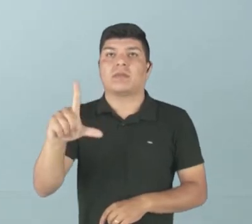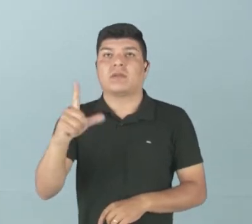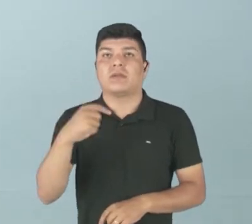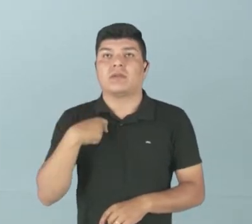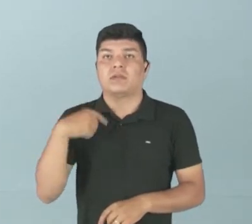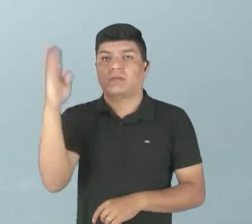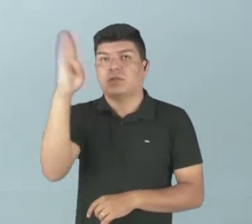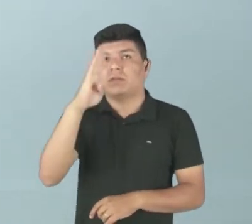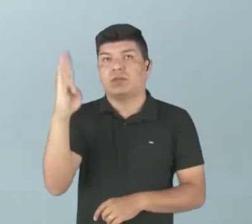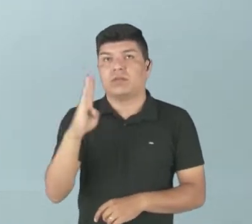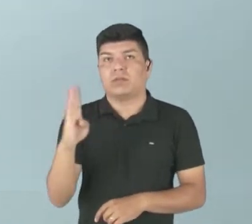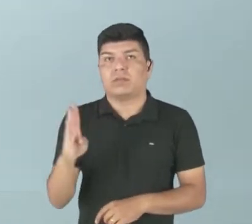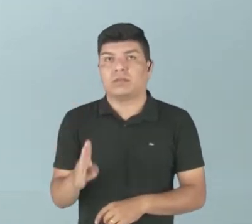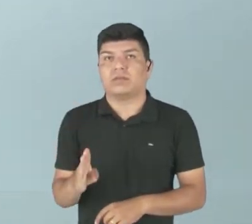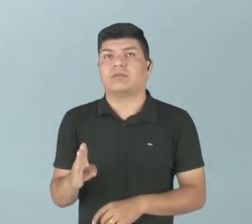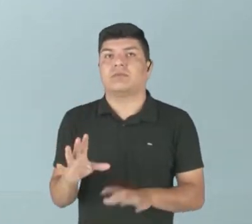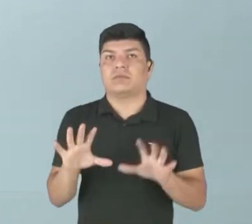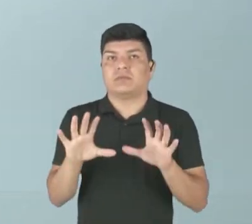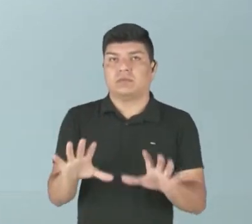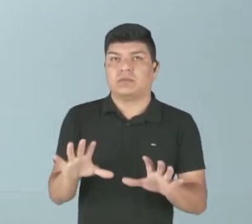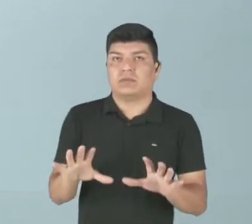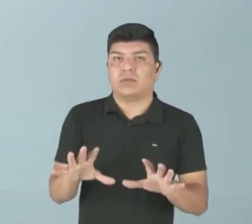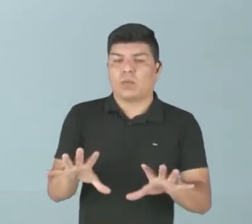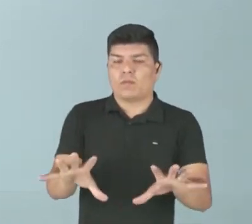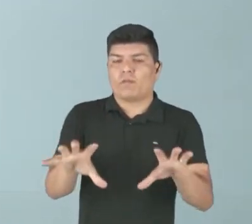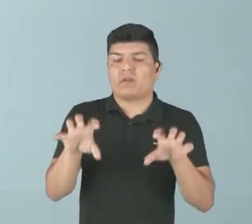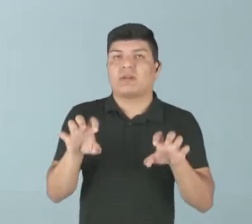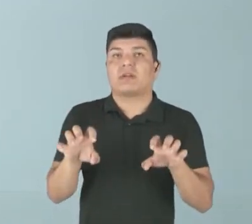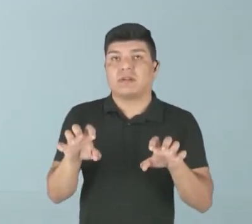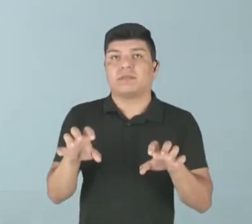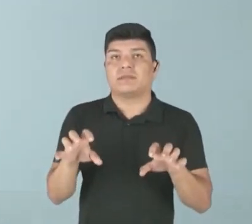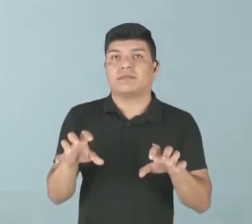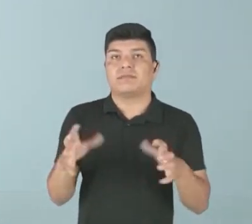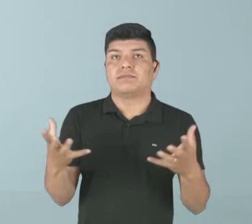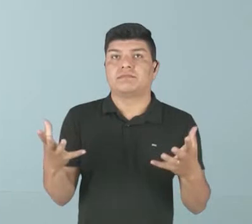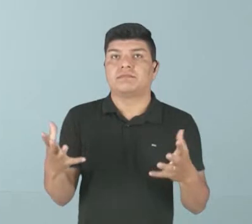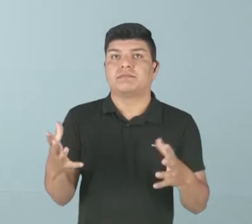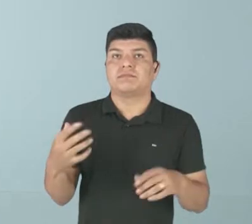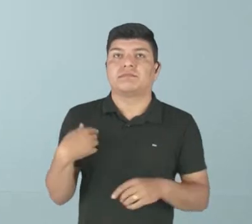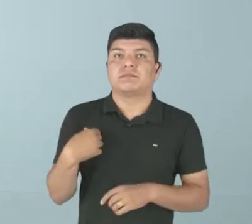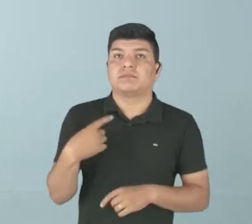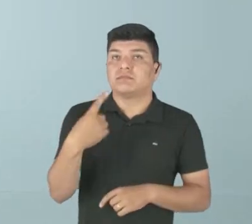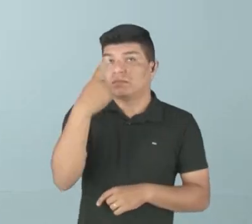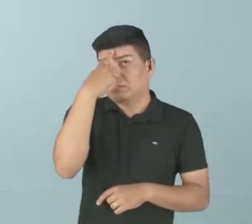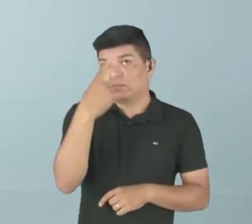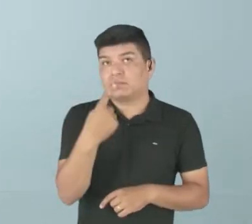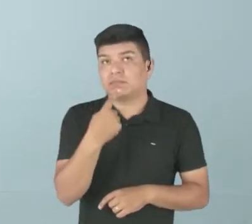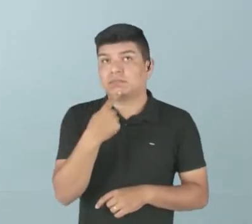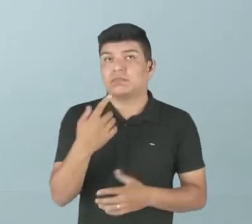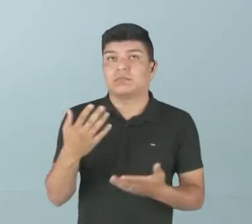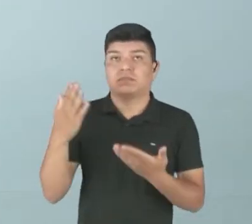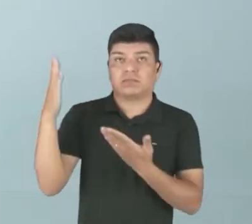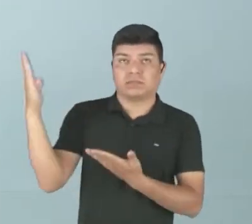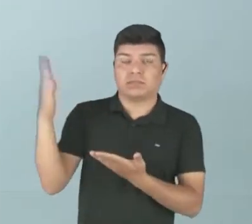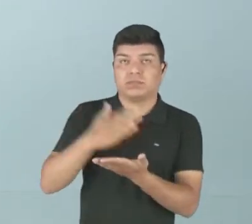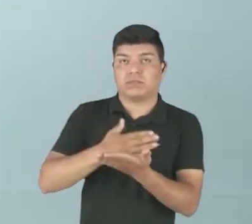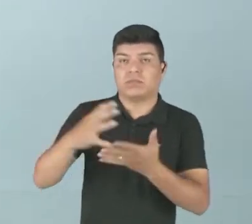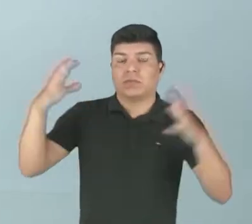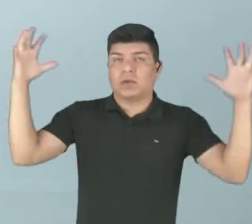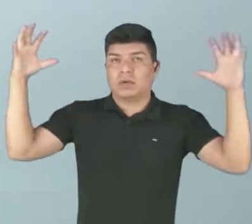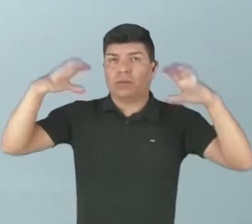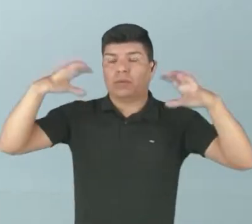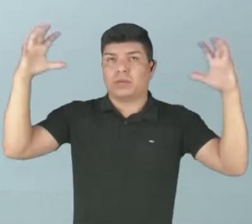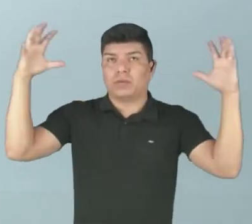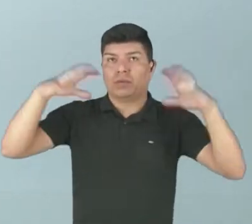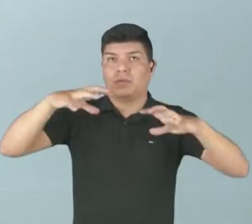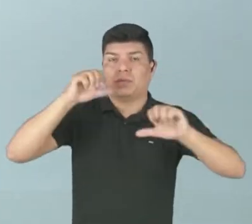no Brasil. Então diz que na estação seca é assim que as paisagens estão. E quando chega a estação chuvosa, ocorre